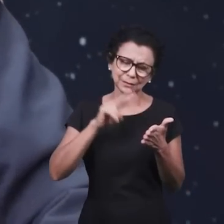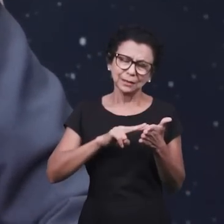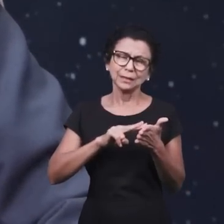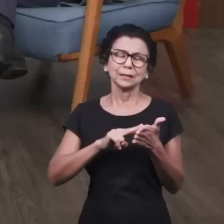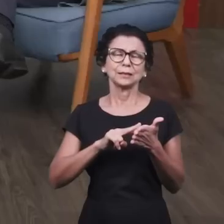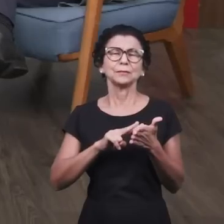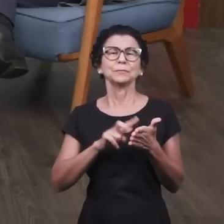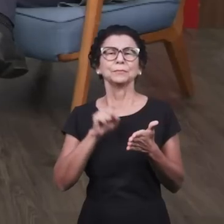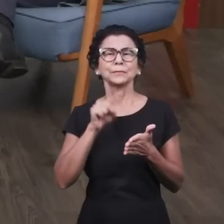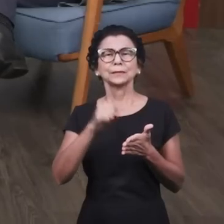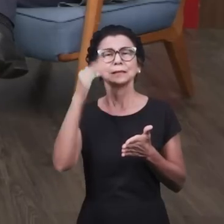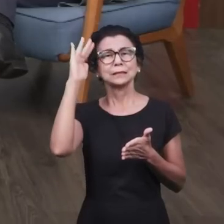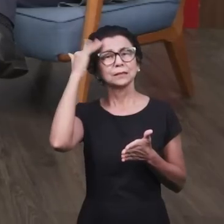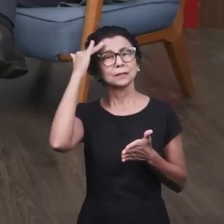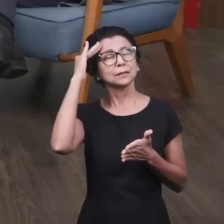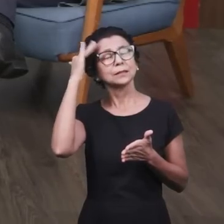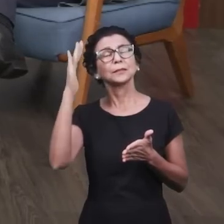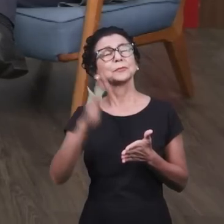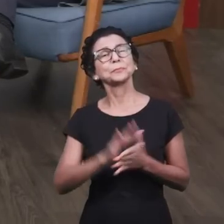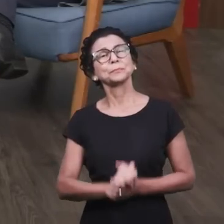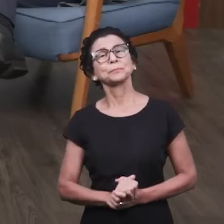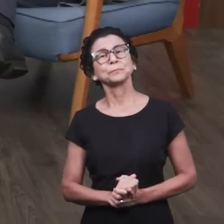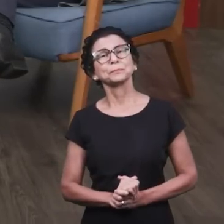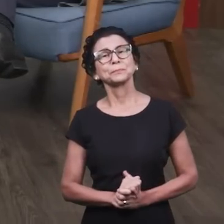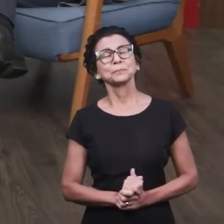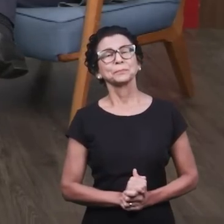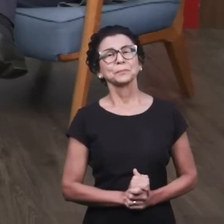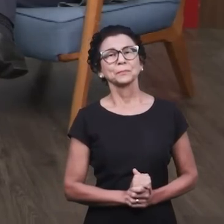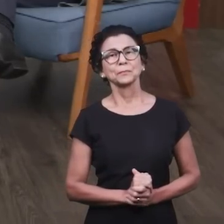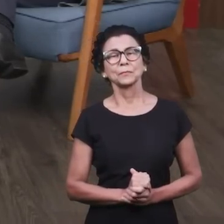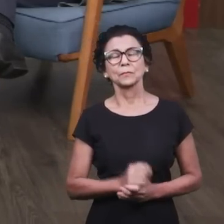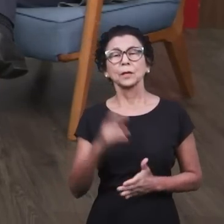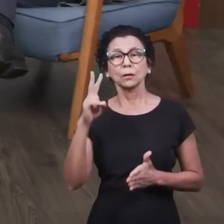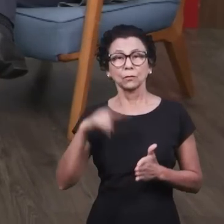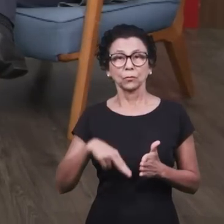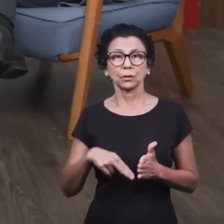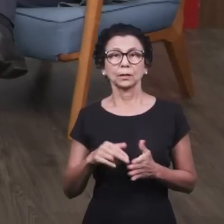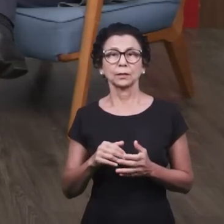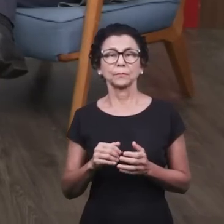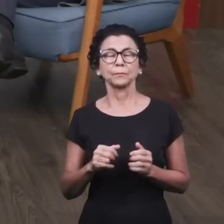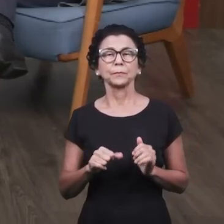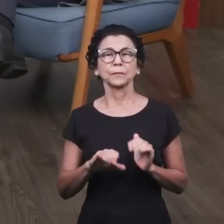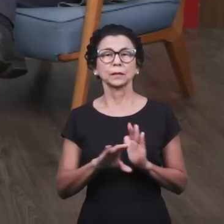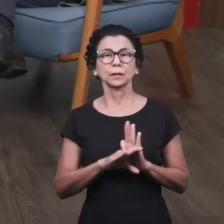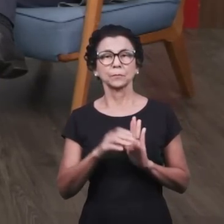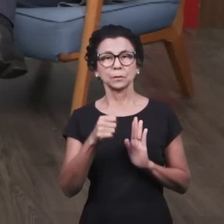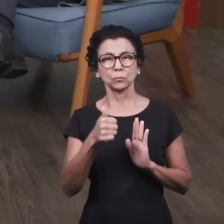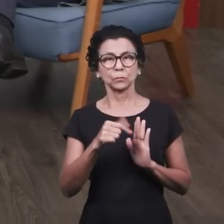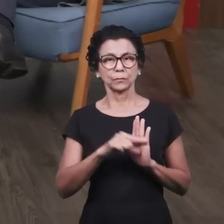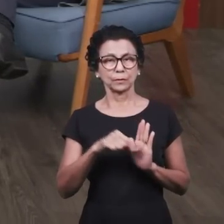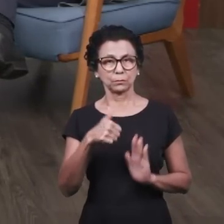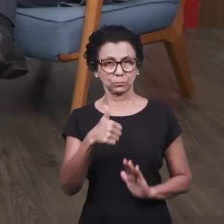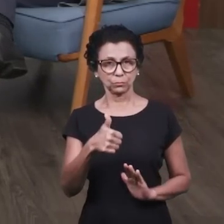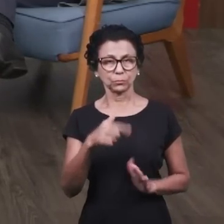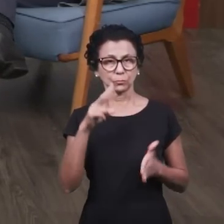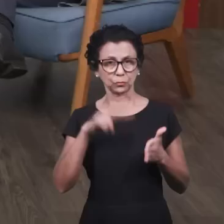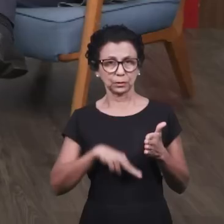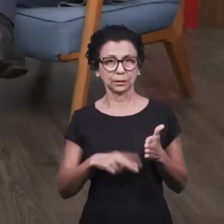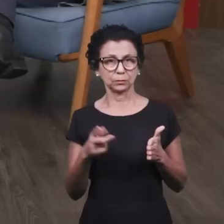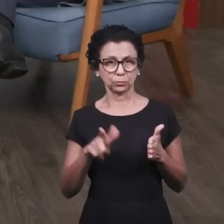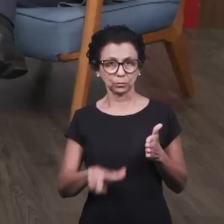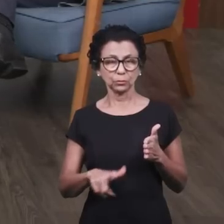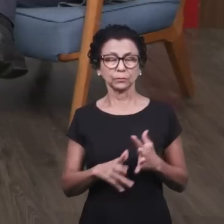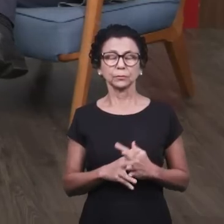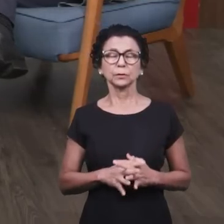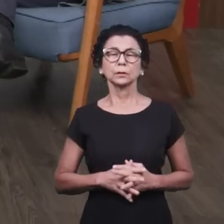Espírito Santo. Eu vou fazer o seguinte, eu vou ler o livro do Apocalipse, capítulo 1, verso 1, que nós já fizemos menção aqui,